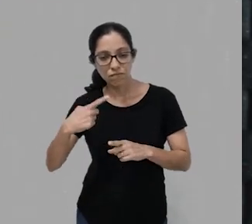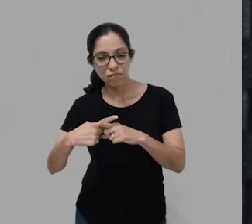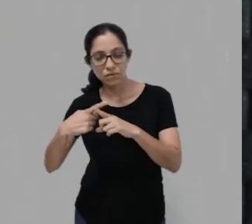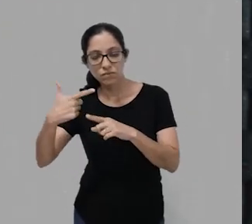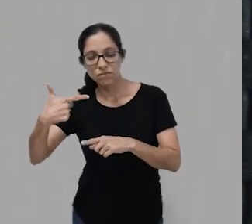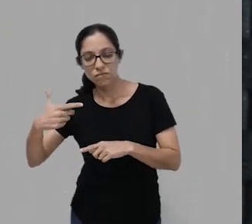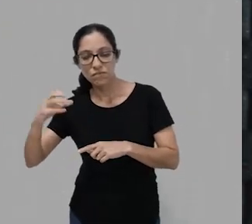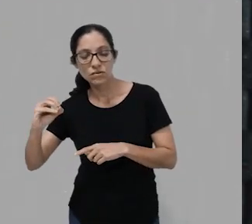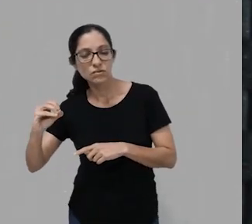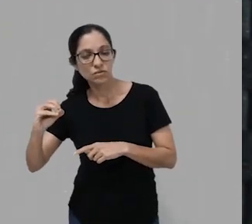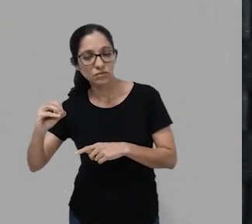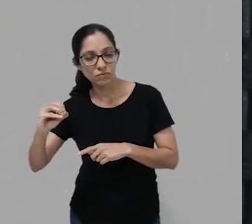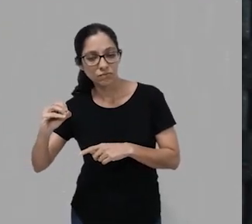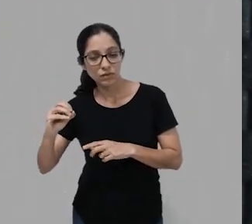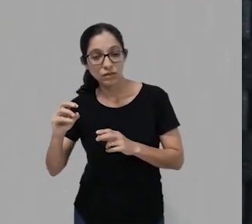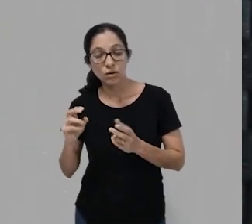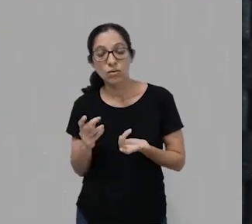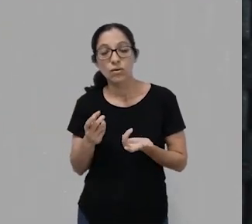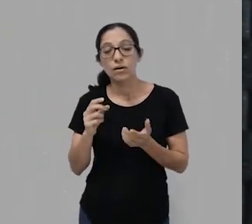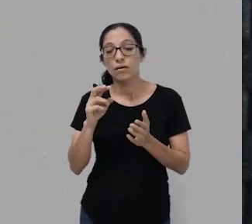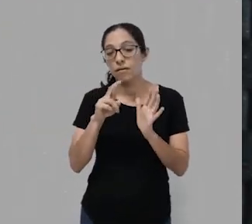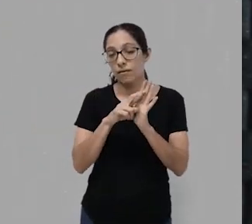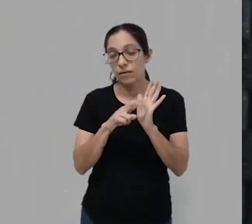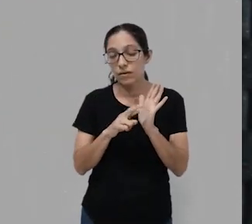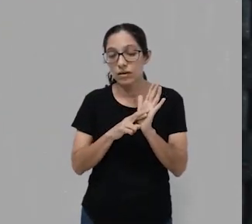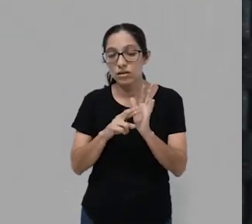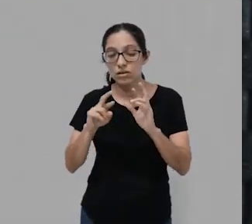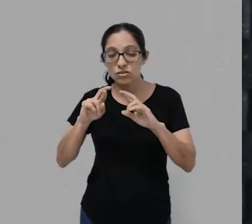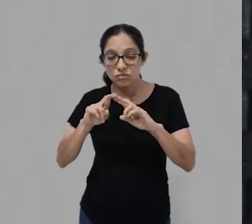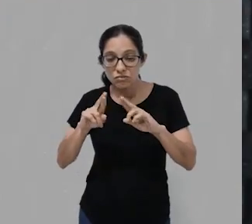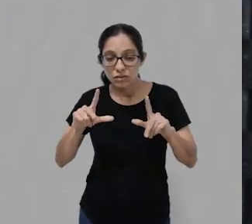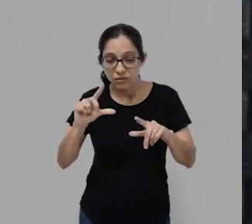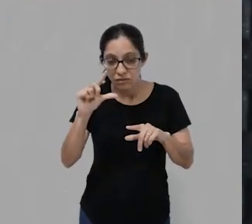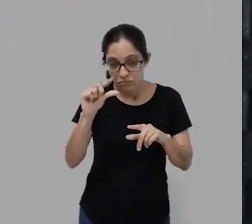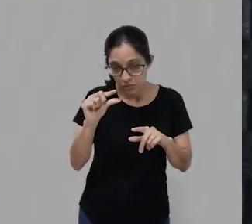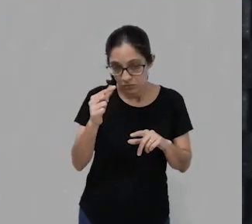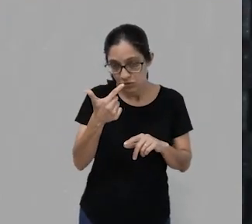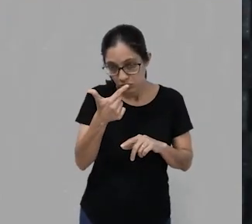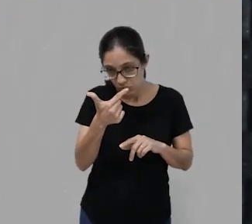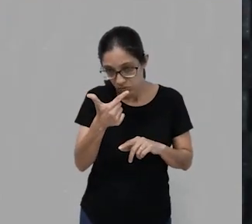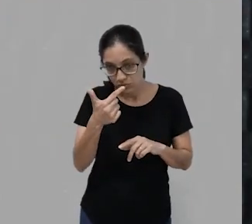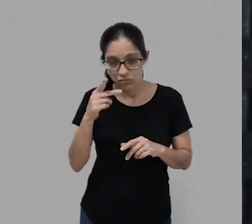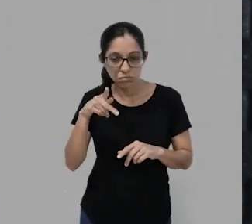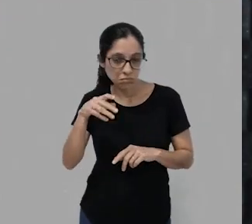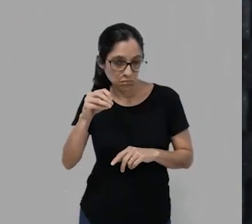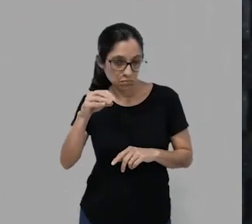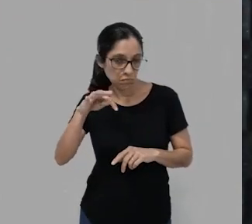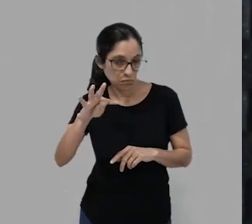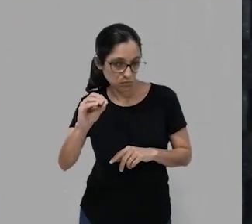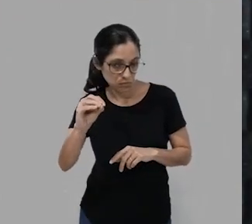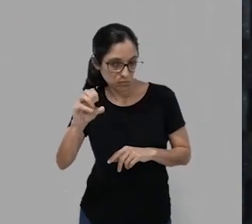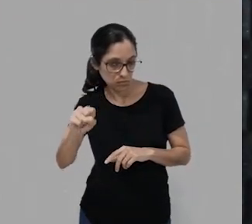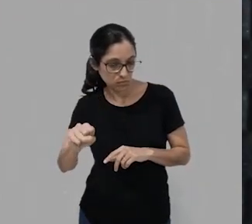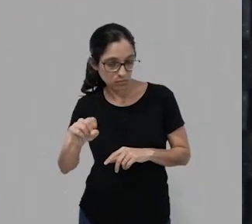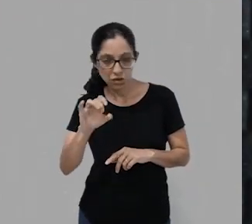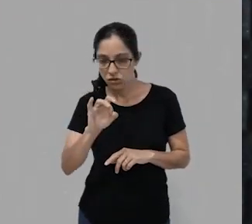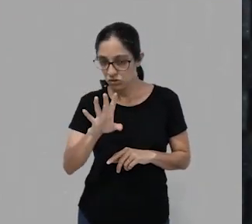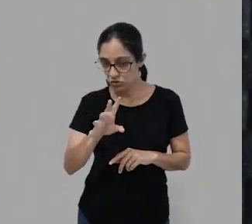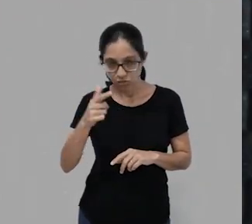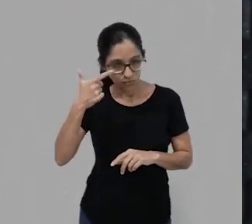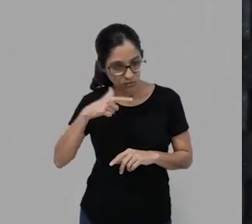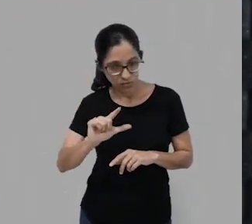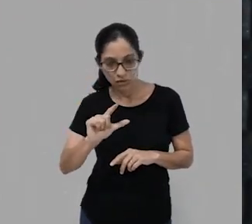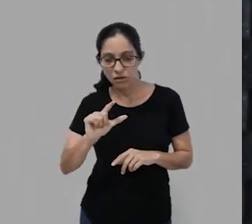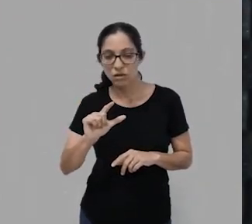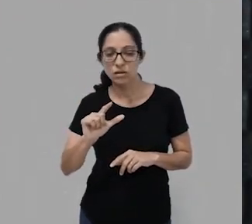naquela regrinha. Diferença mínima de 2 pontos. Só vai vencer o set aquele atleta